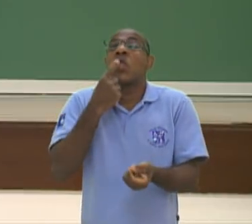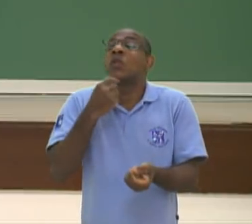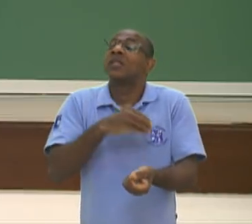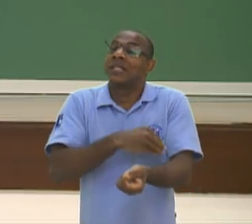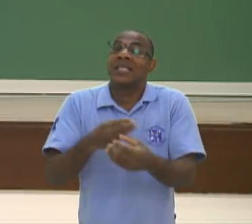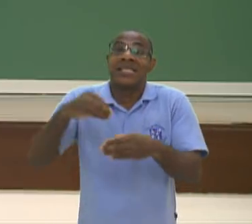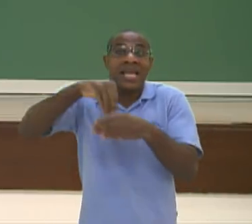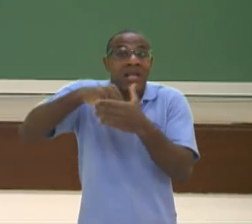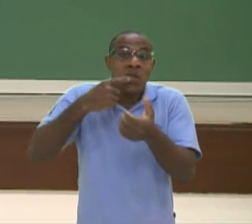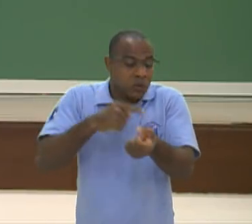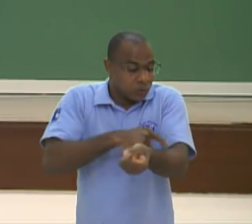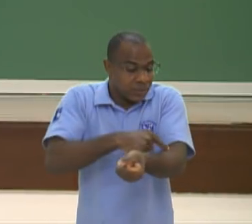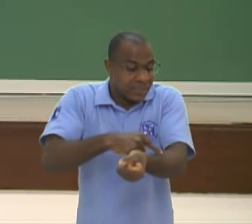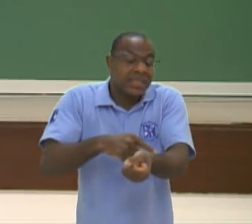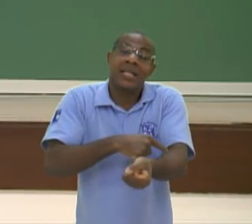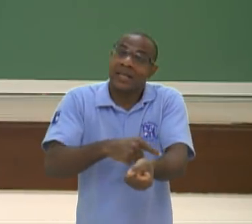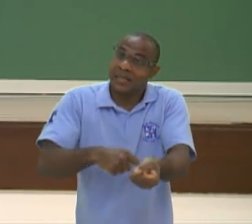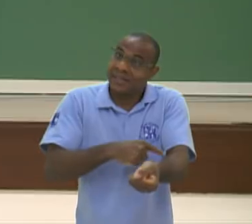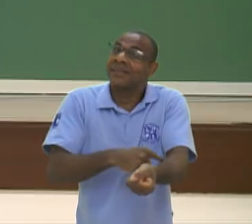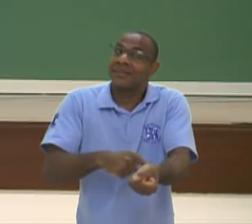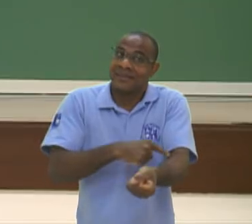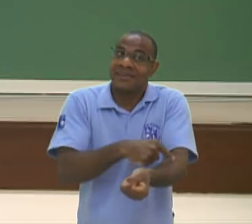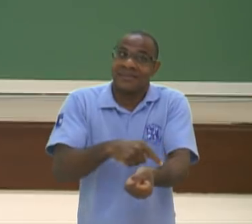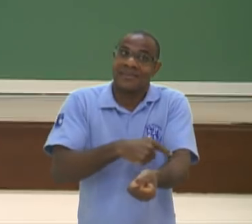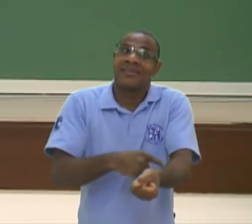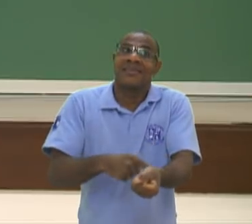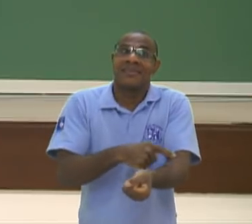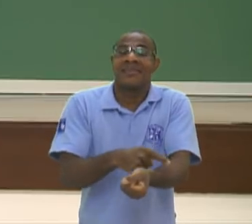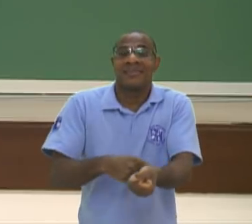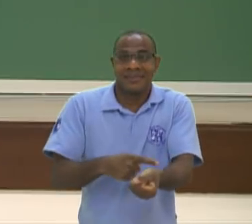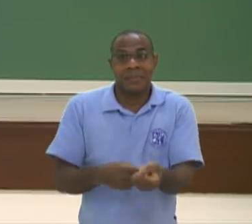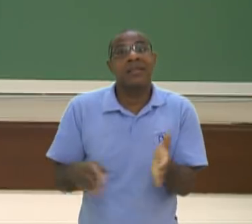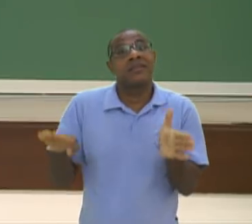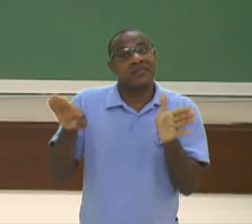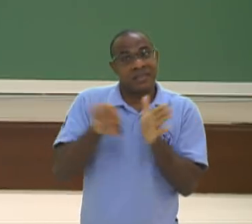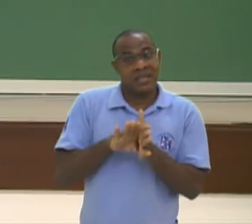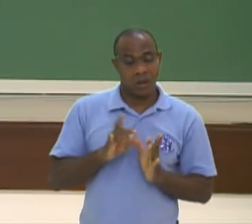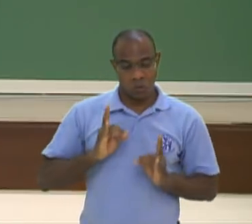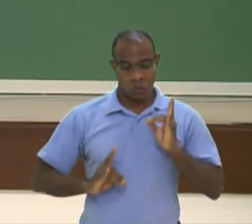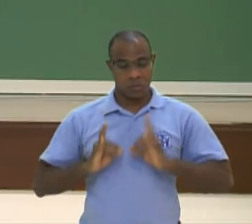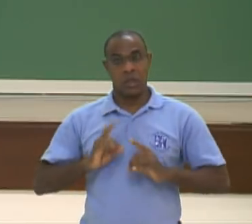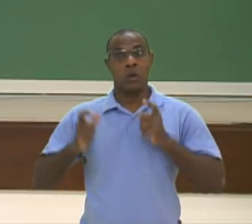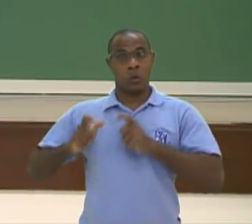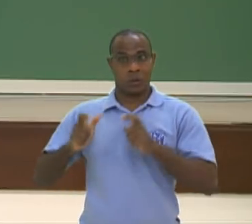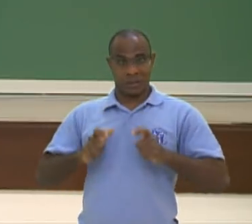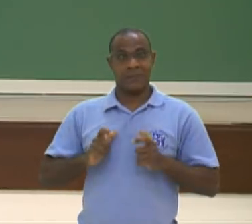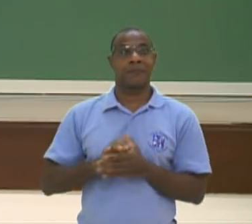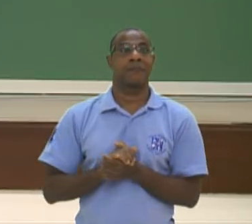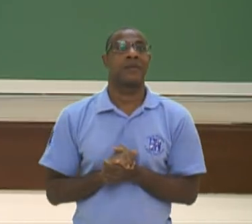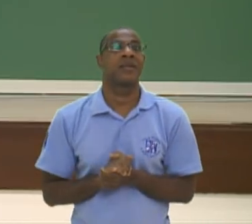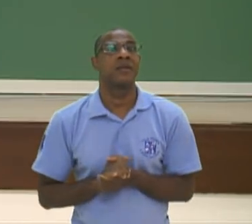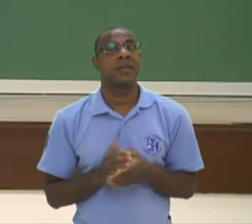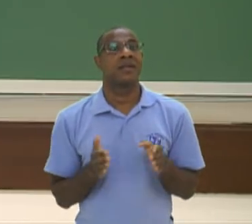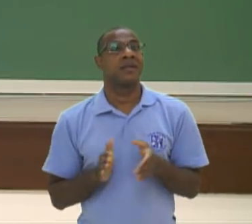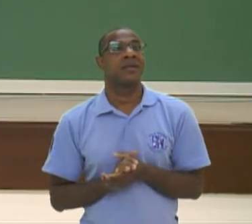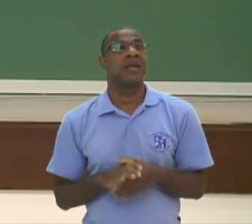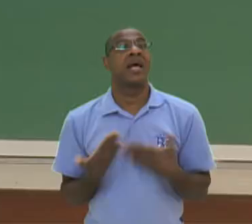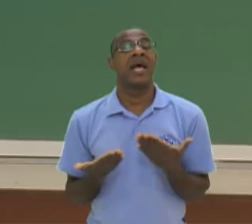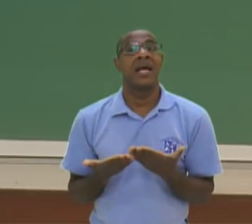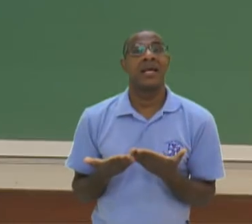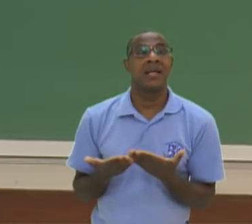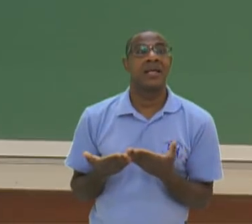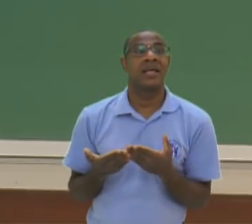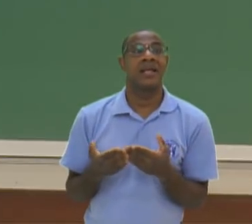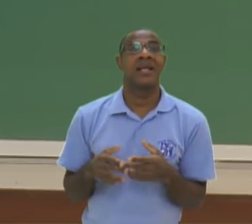No nosso sangue, para que esses hormônios possam chegar até os locais específicos. Então, em